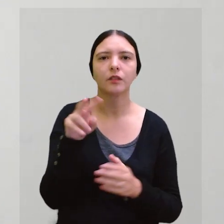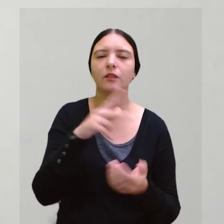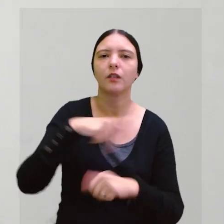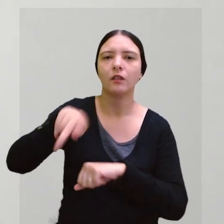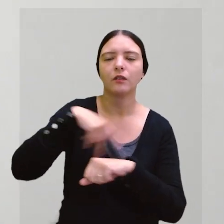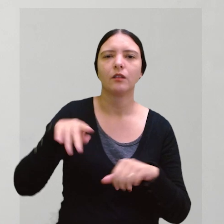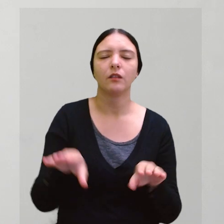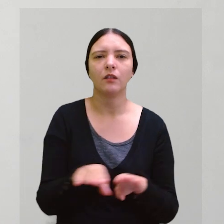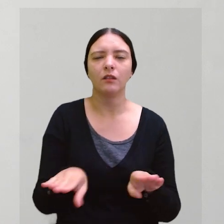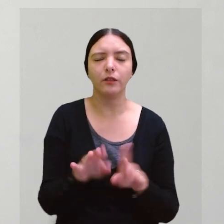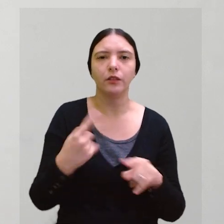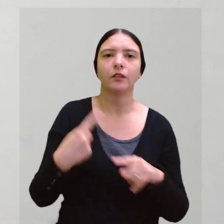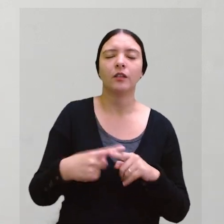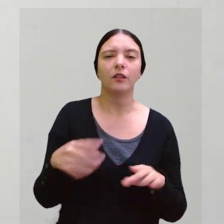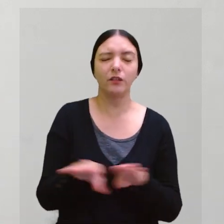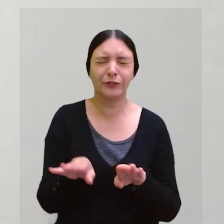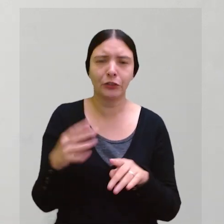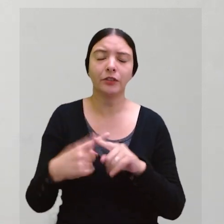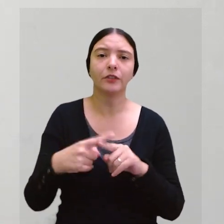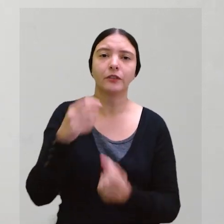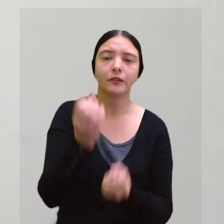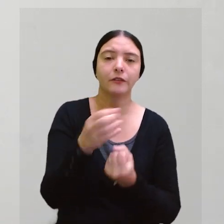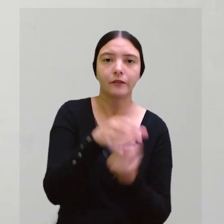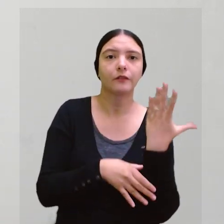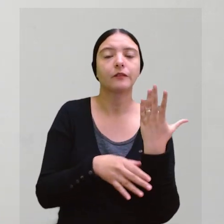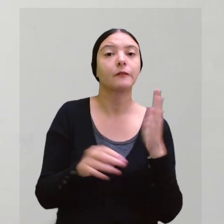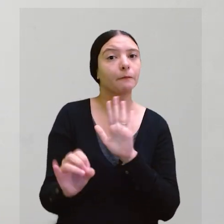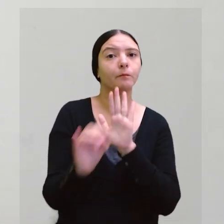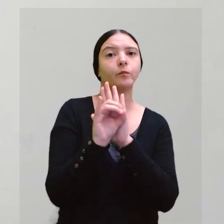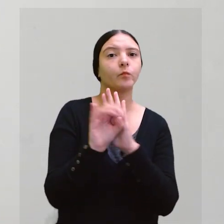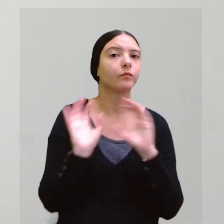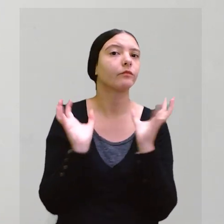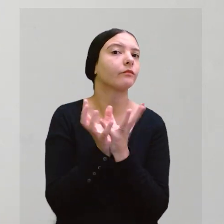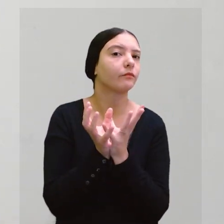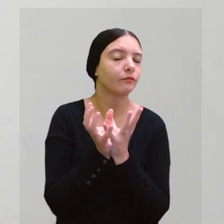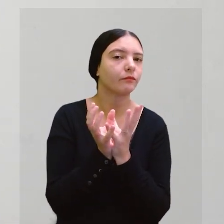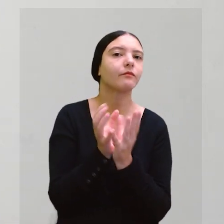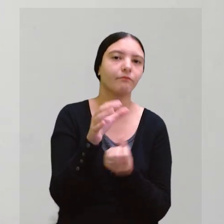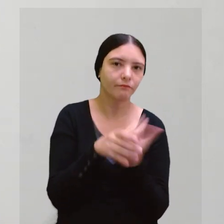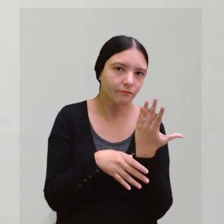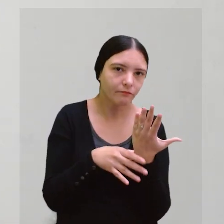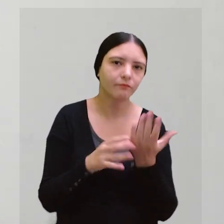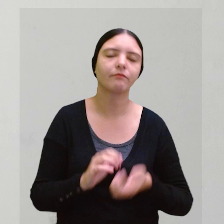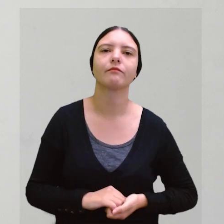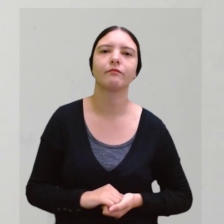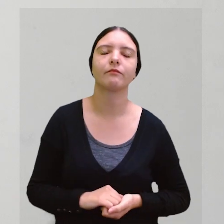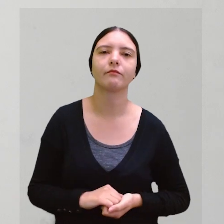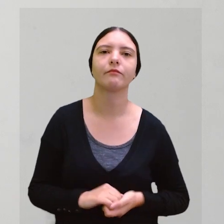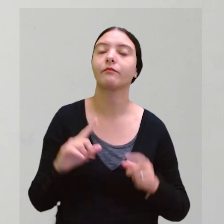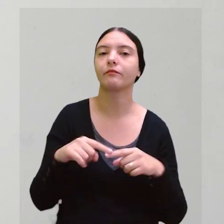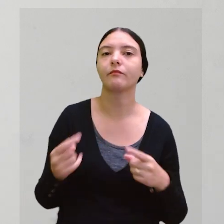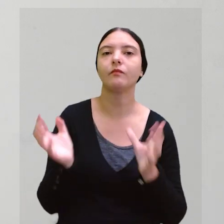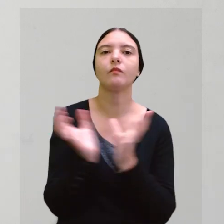país. Em tudo isso há uma construção de uma identidade coletiva sendo feita. Mas